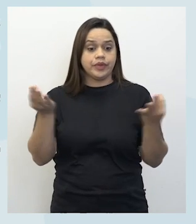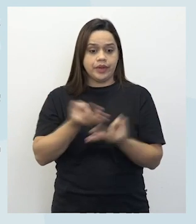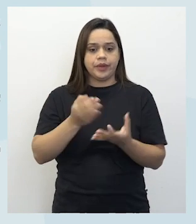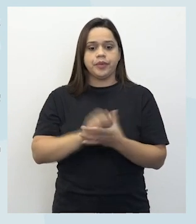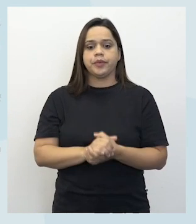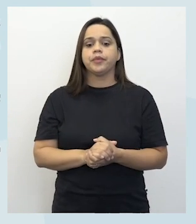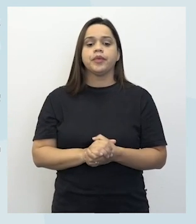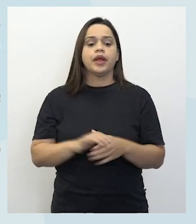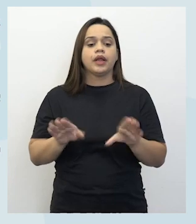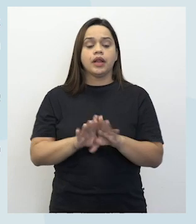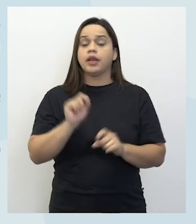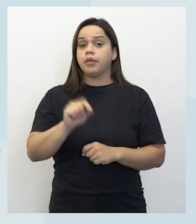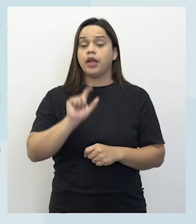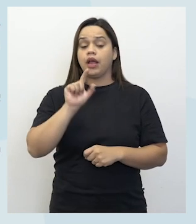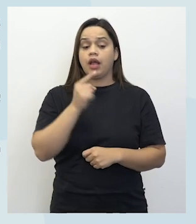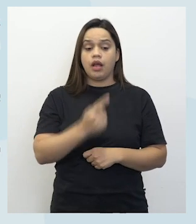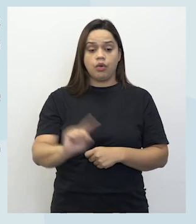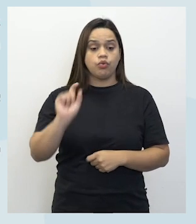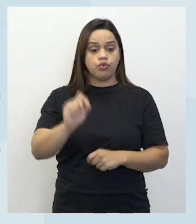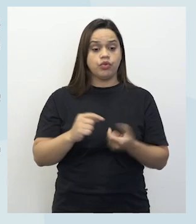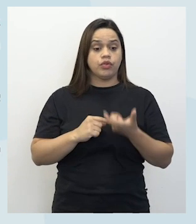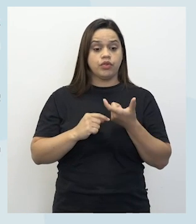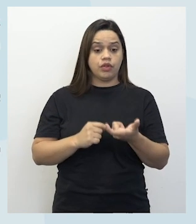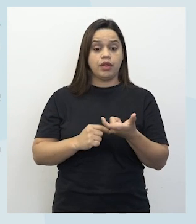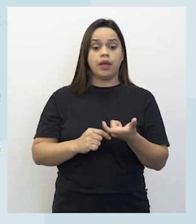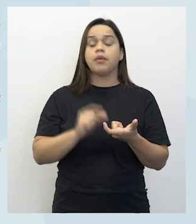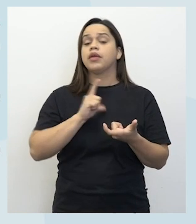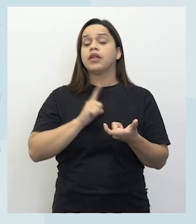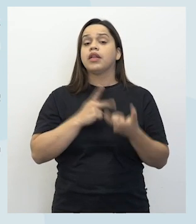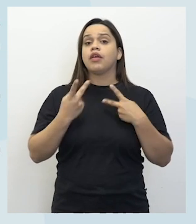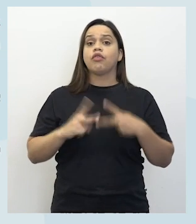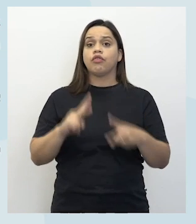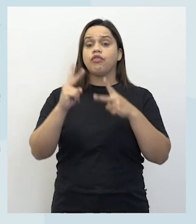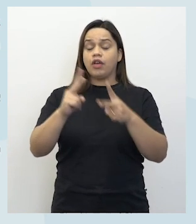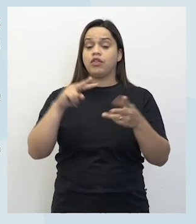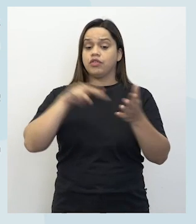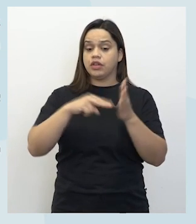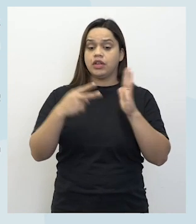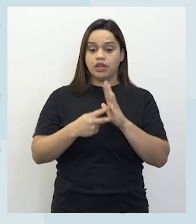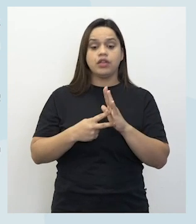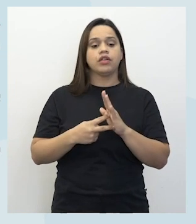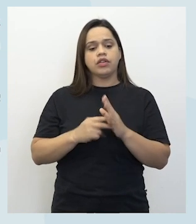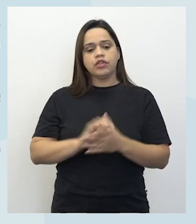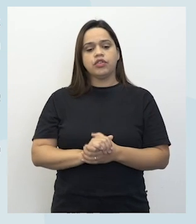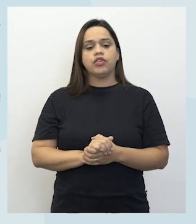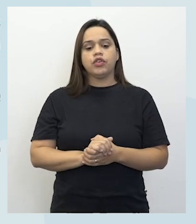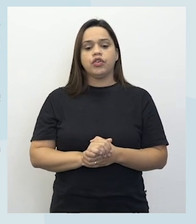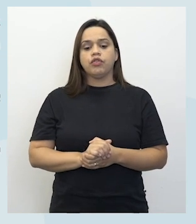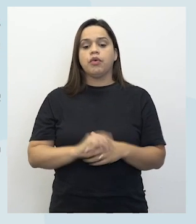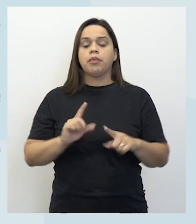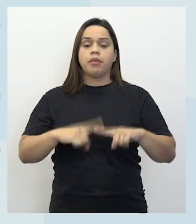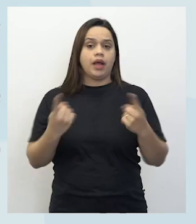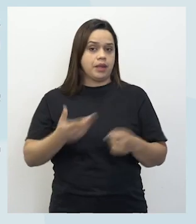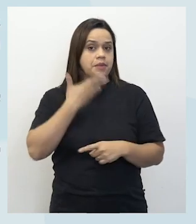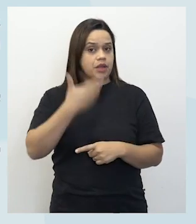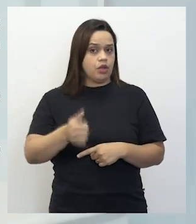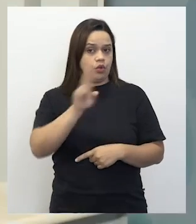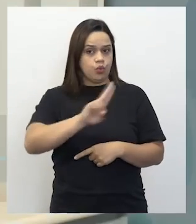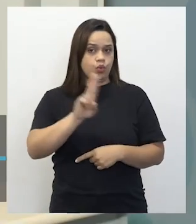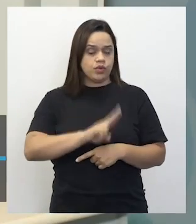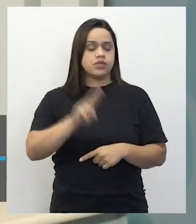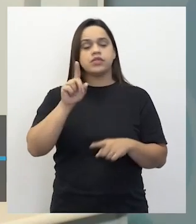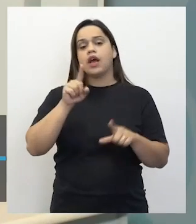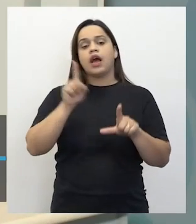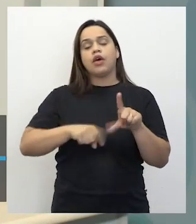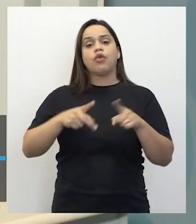aí, destacar palavras ou expressões com valor significativo, embora para este caso seja preferido o negrito. Então, assim,